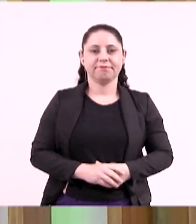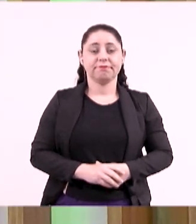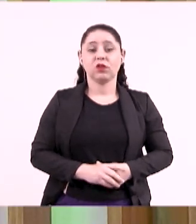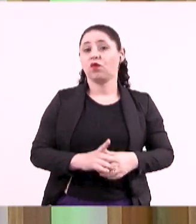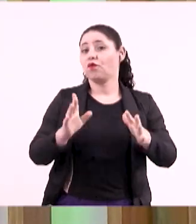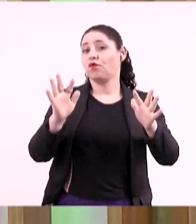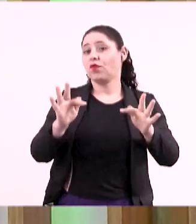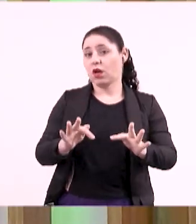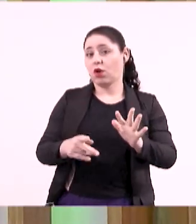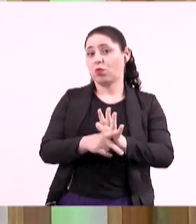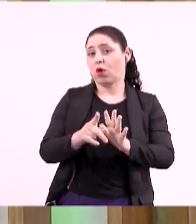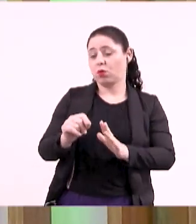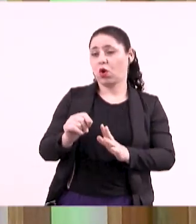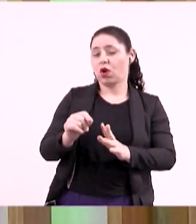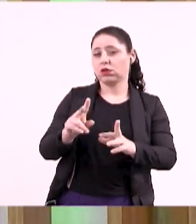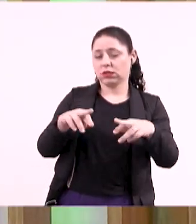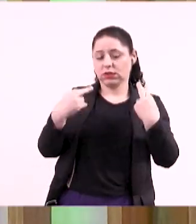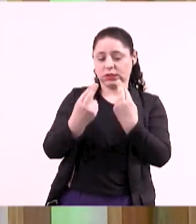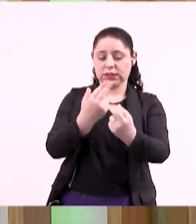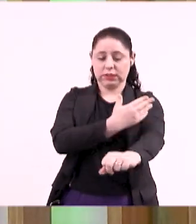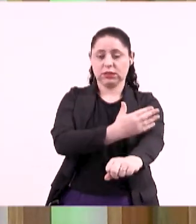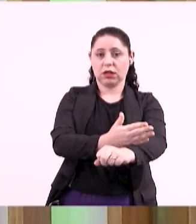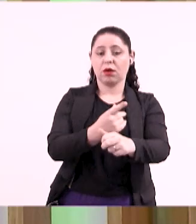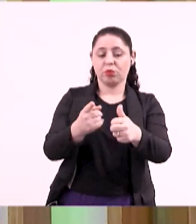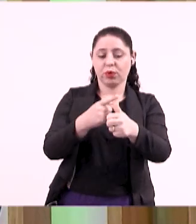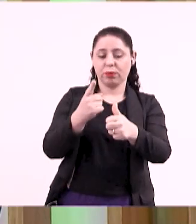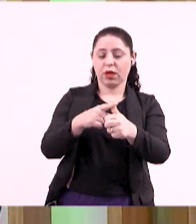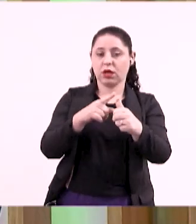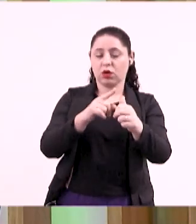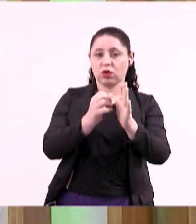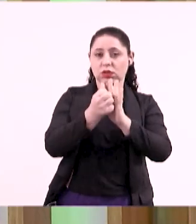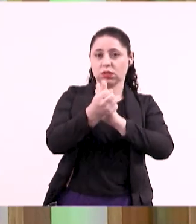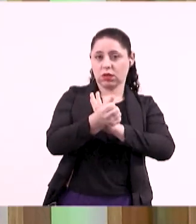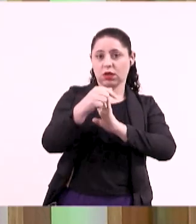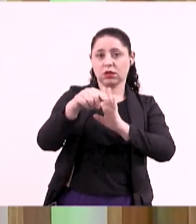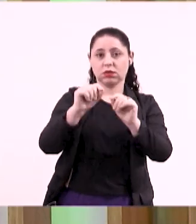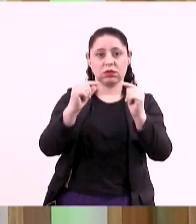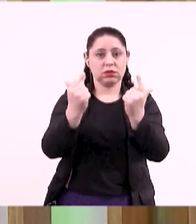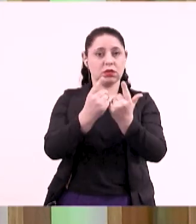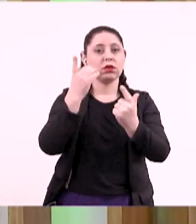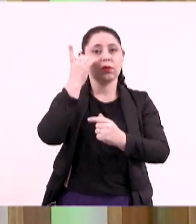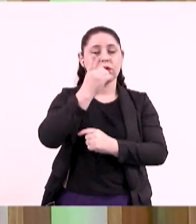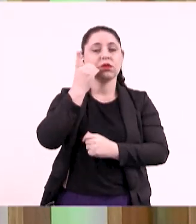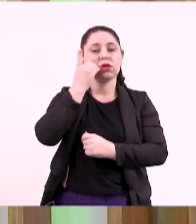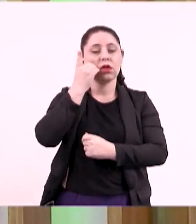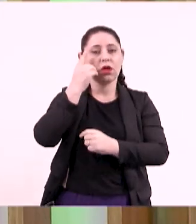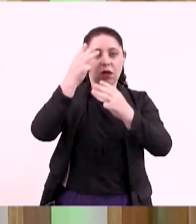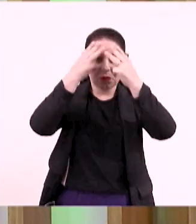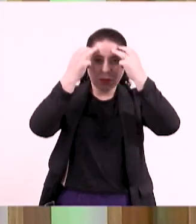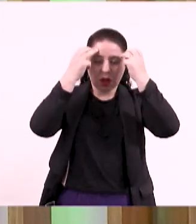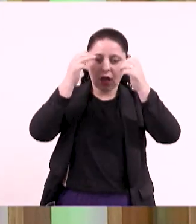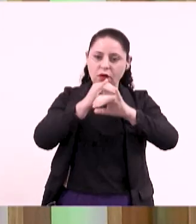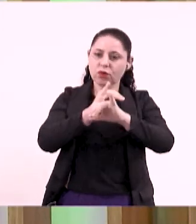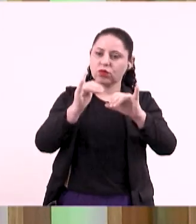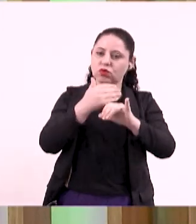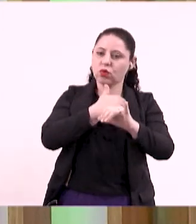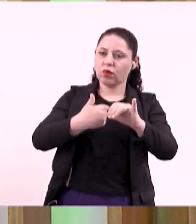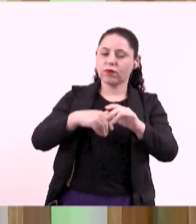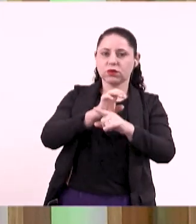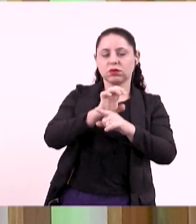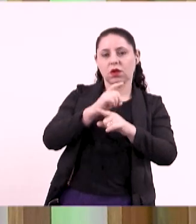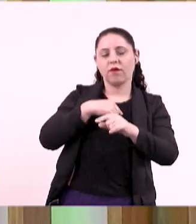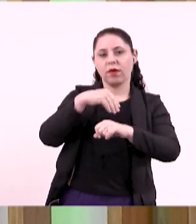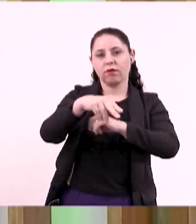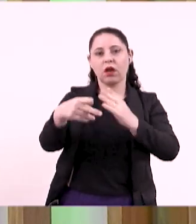E no final, nas últimas sessões do primeiro semestre aqui na Assembleia Legislativa, o deputado Paulo Duarte anunciou que o governo do estado